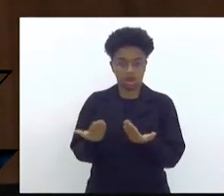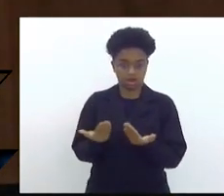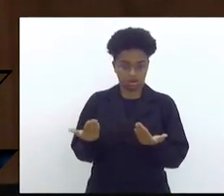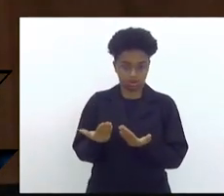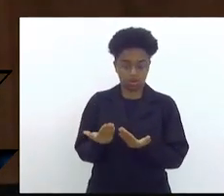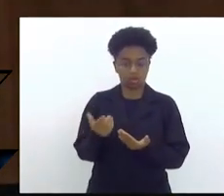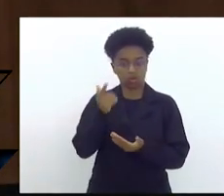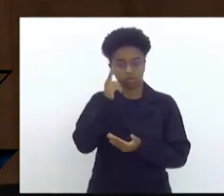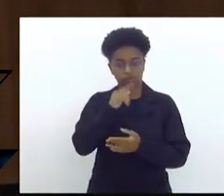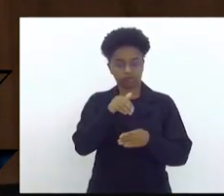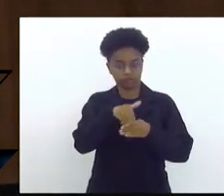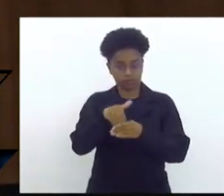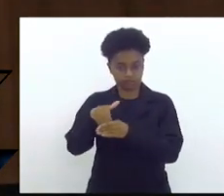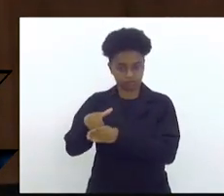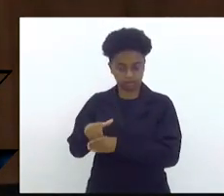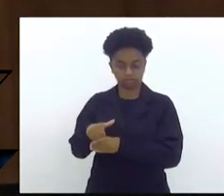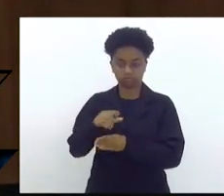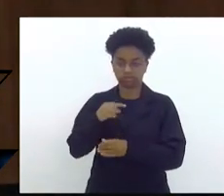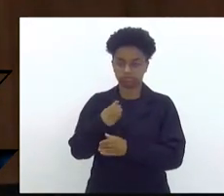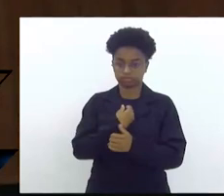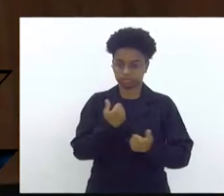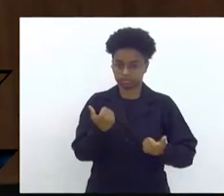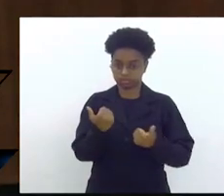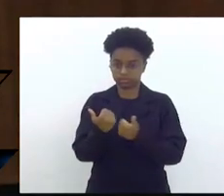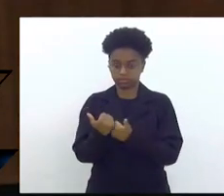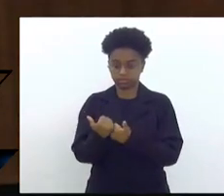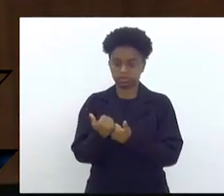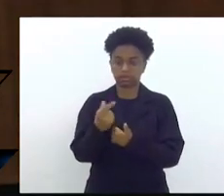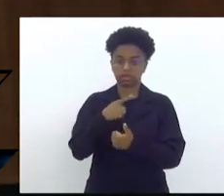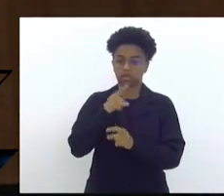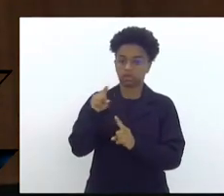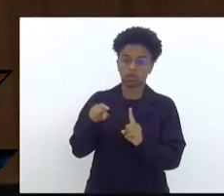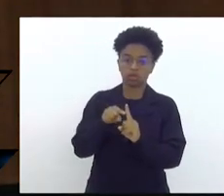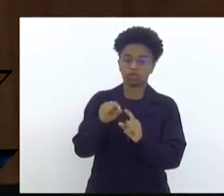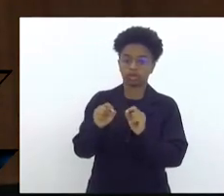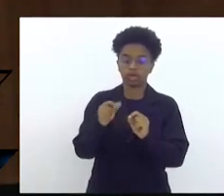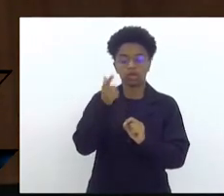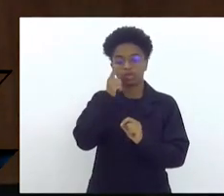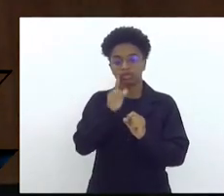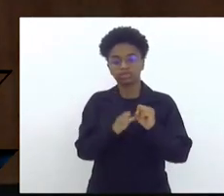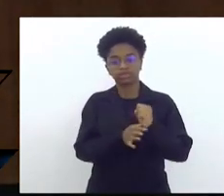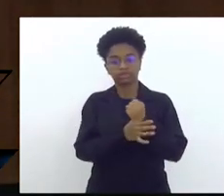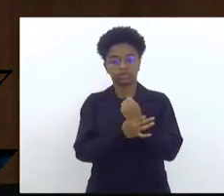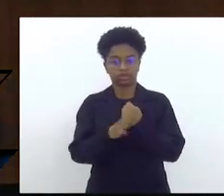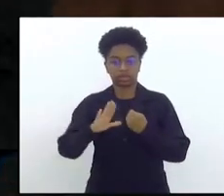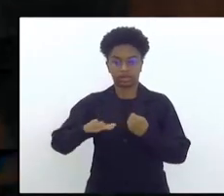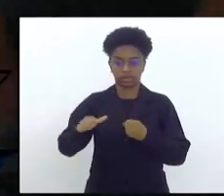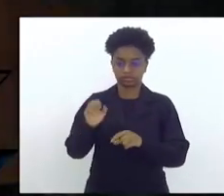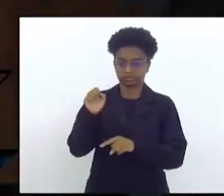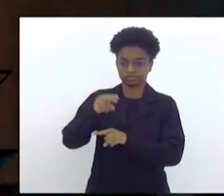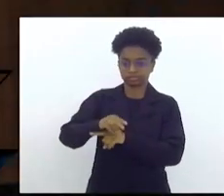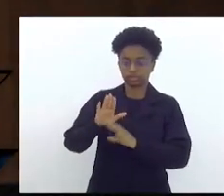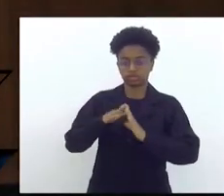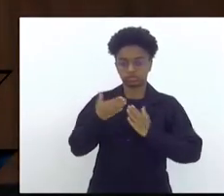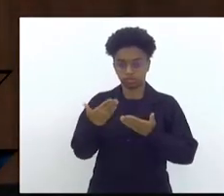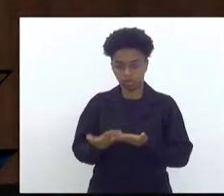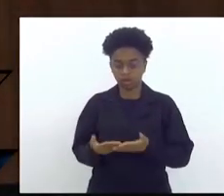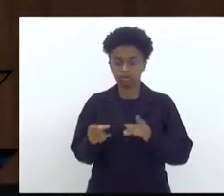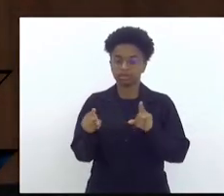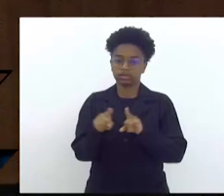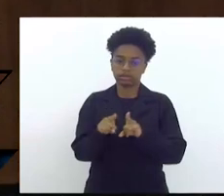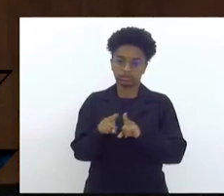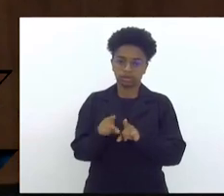votado com o nosso voto a favor Visa garantir a segurança das crianças até os passos escolar e também